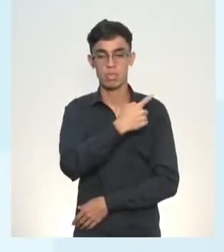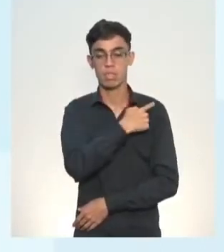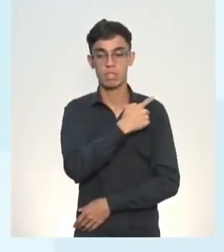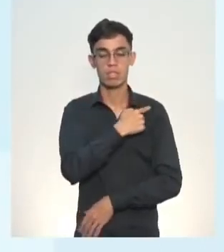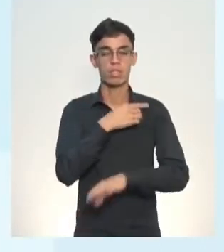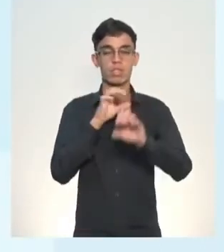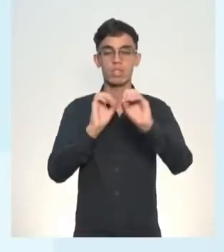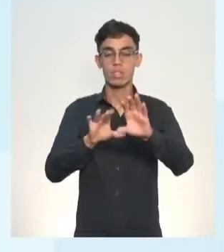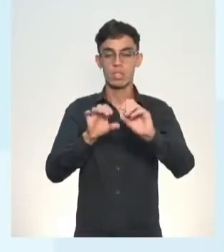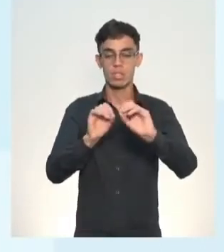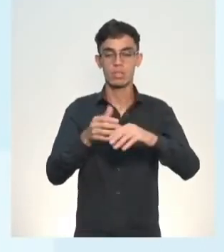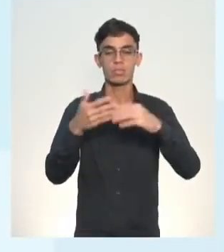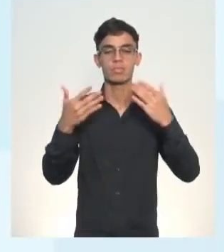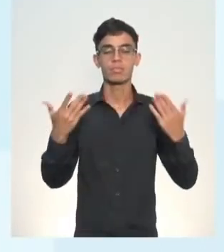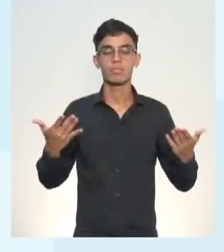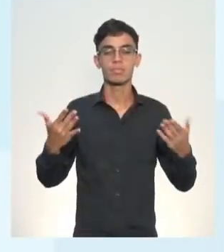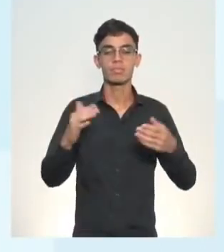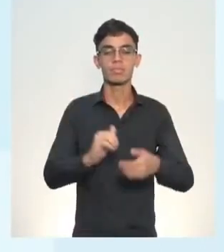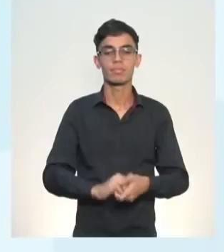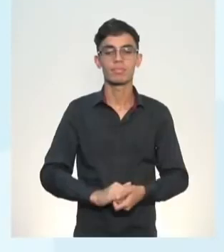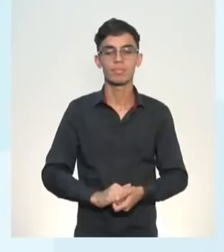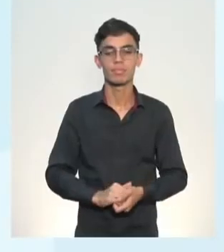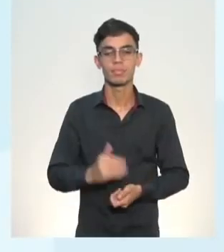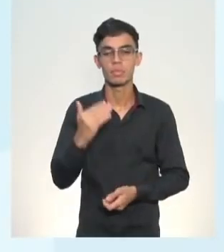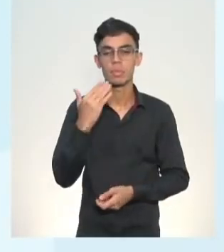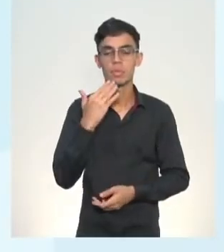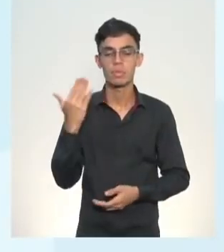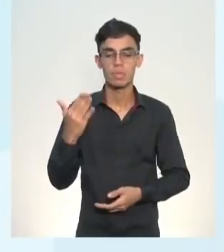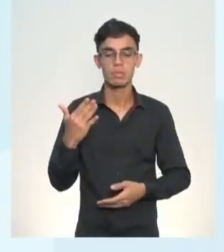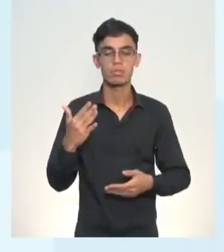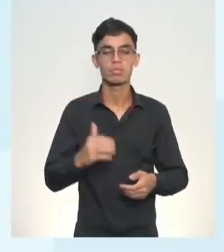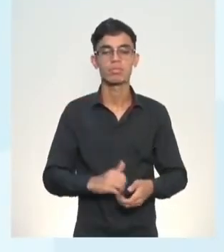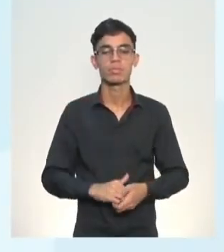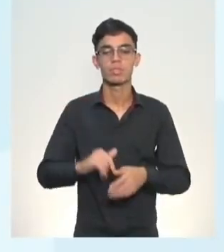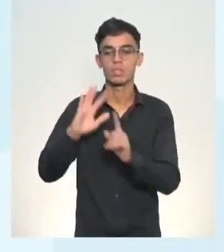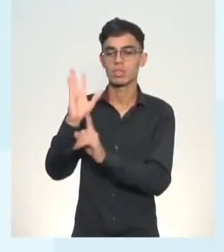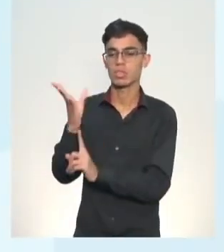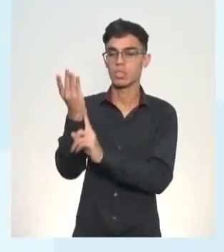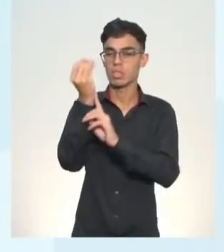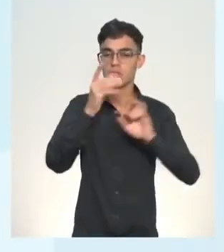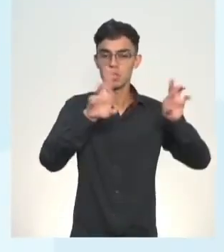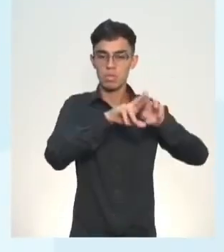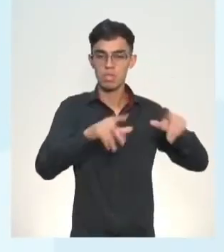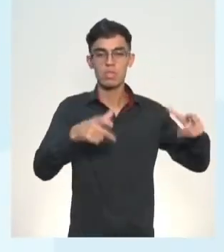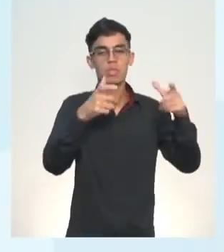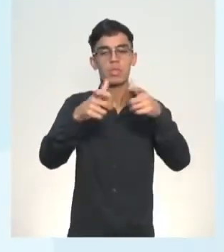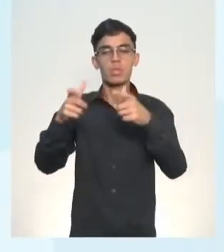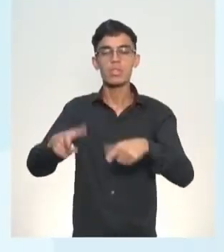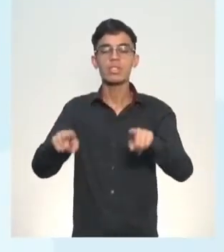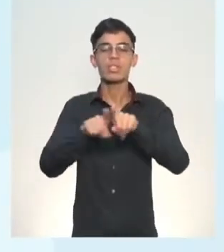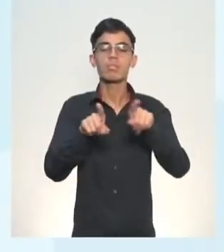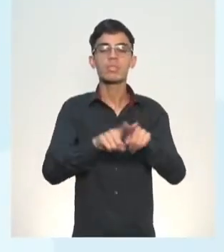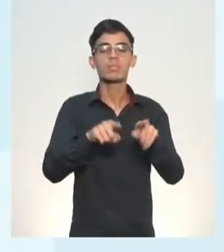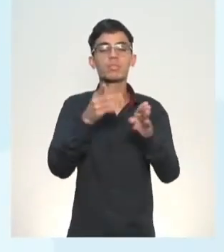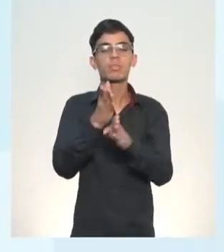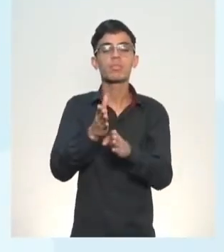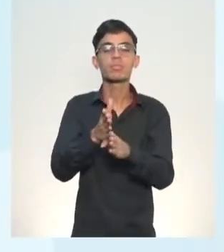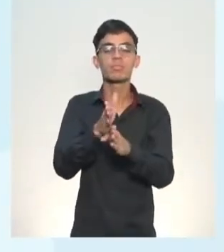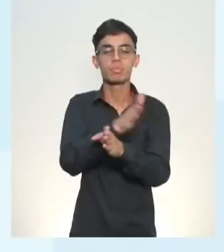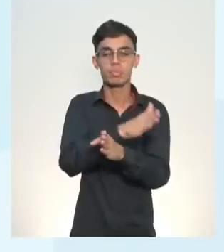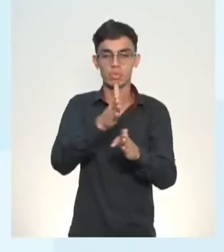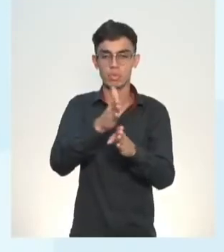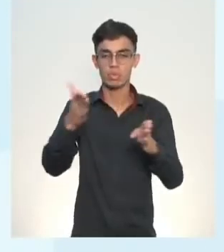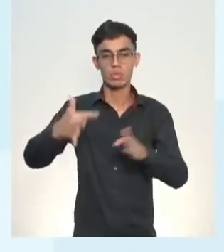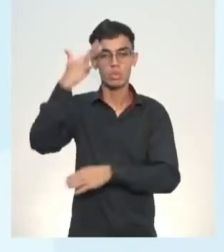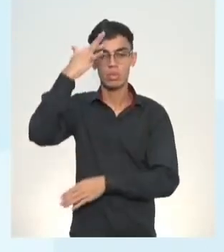do ensino médio, tá? Que é apropriar-se do patrimônio artístico de diferentes tempos e lugares, compreendendo a sua